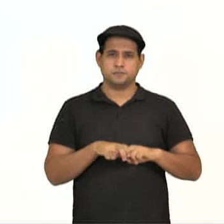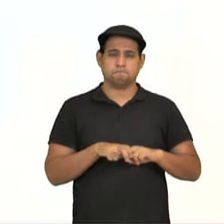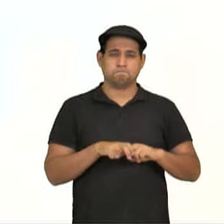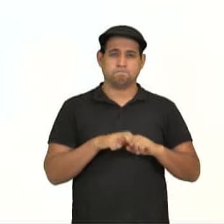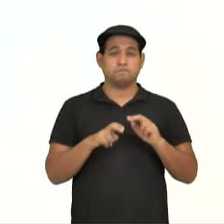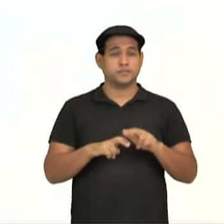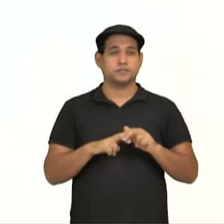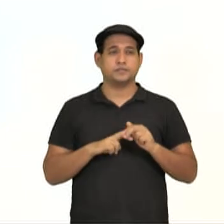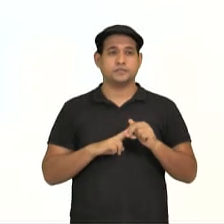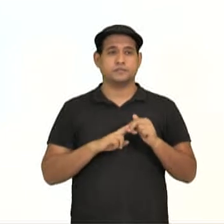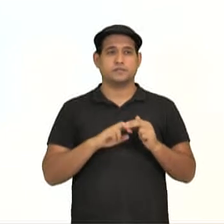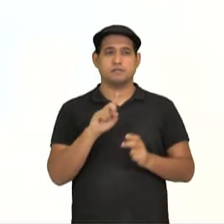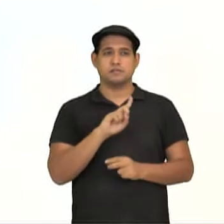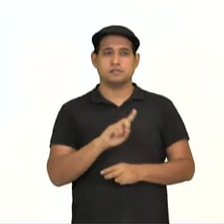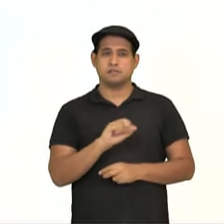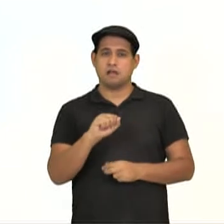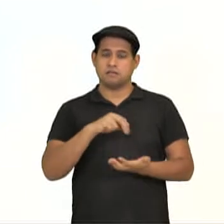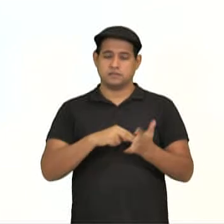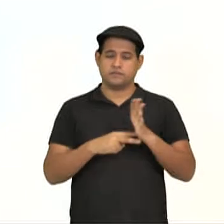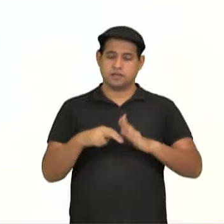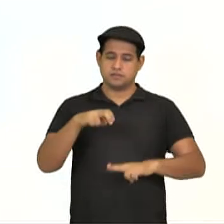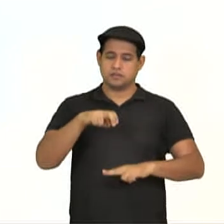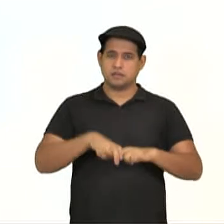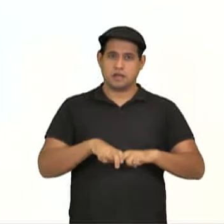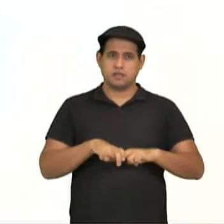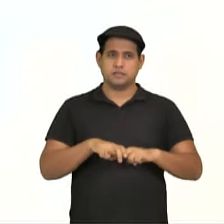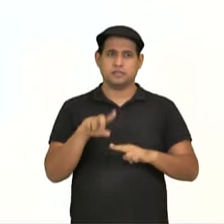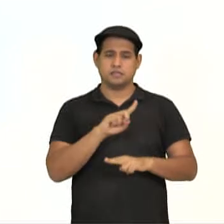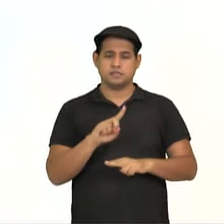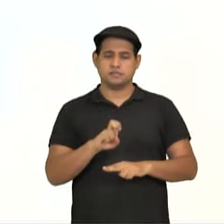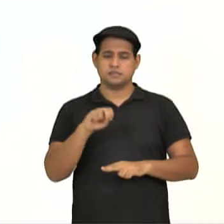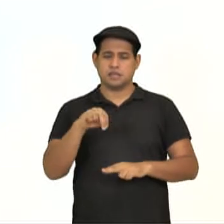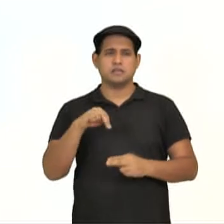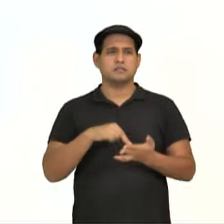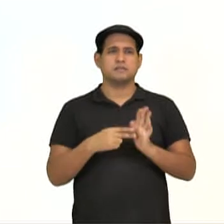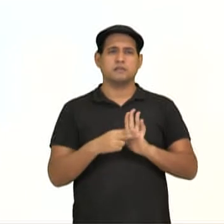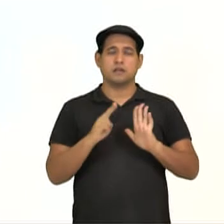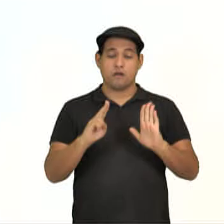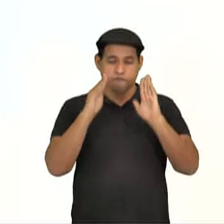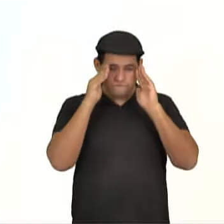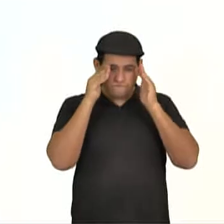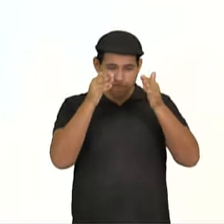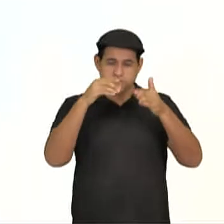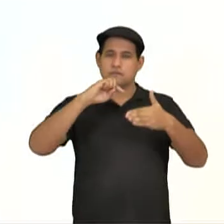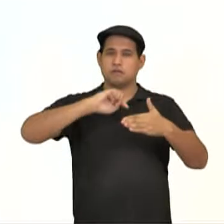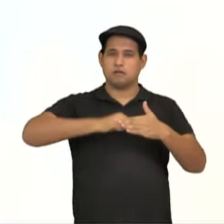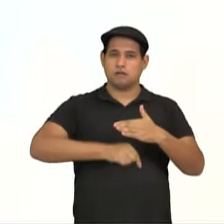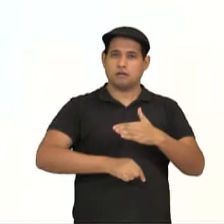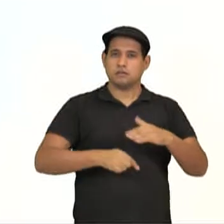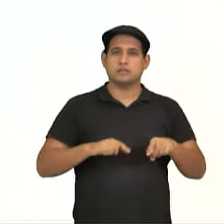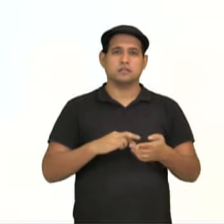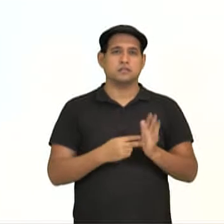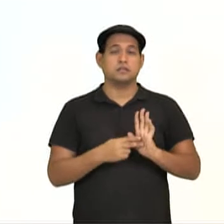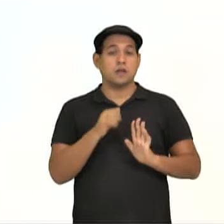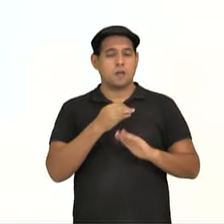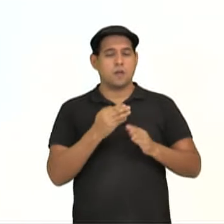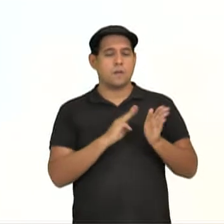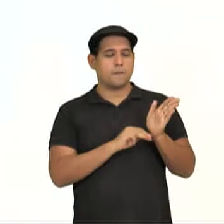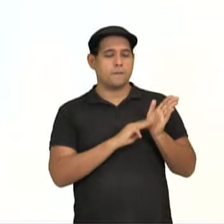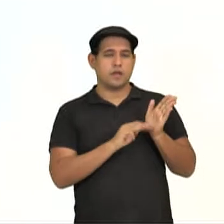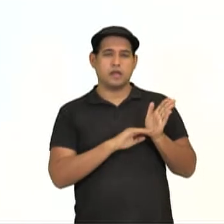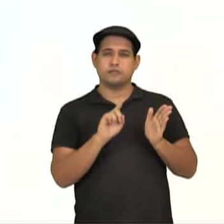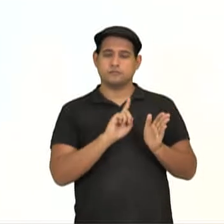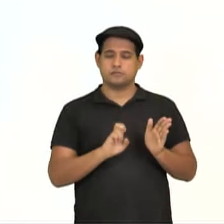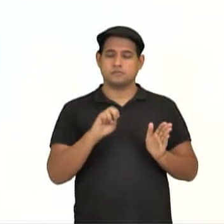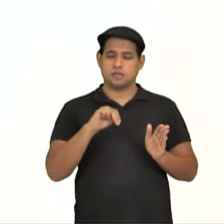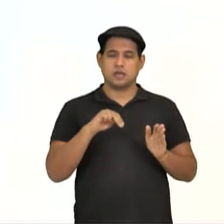isso, Za, que significa sentar-se, e Zen, que é o estado de concentração profunda. É aquela método Zen, então,